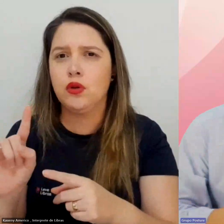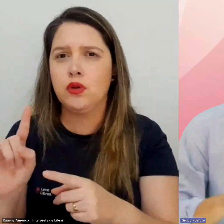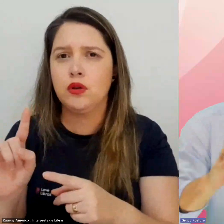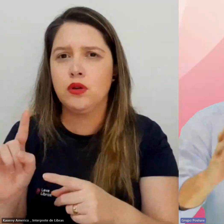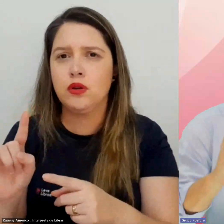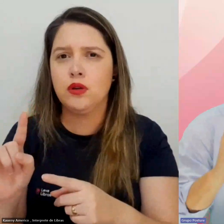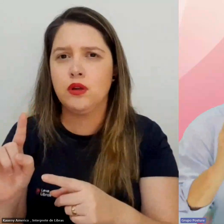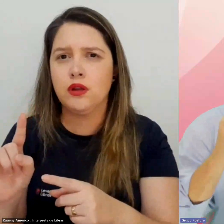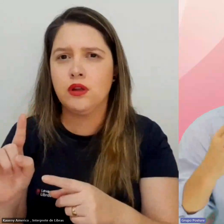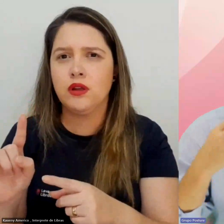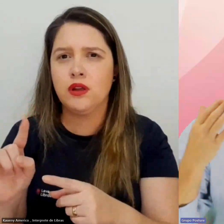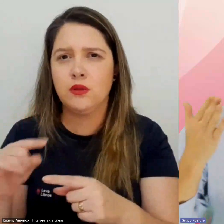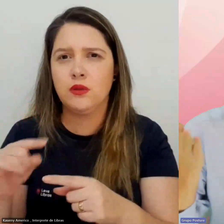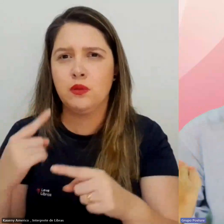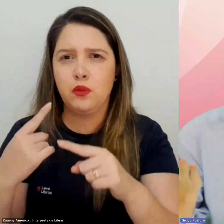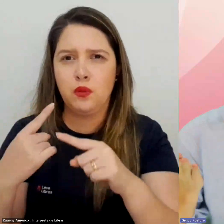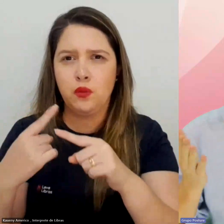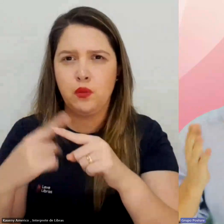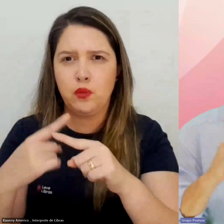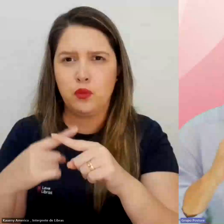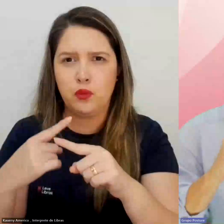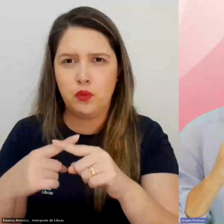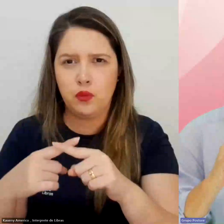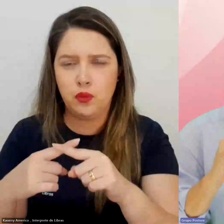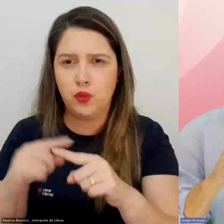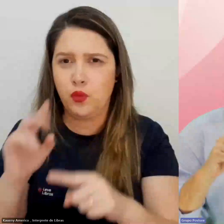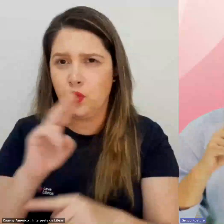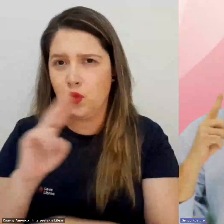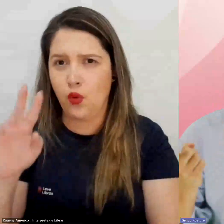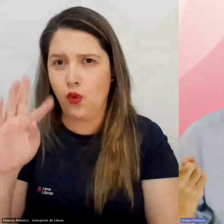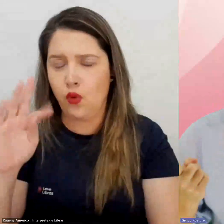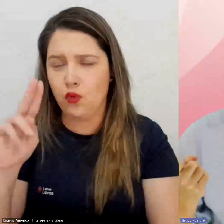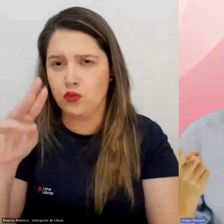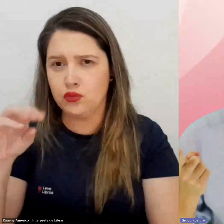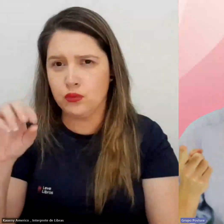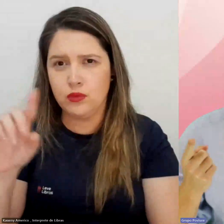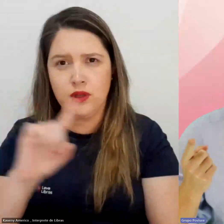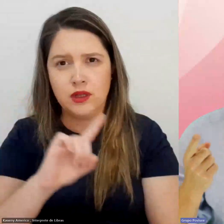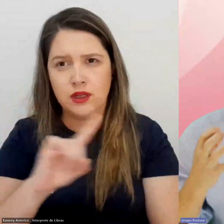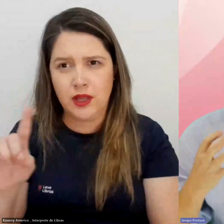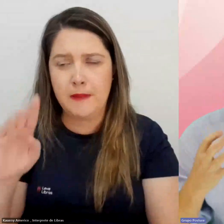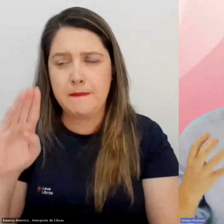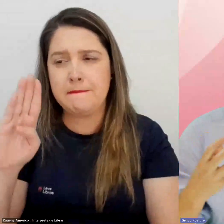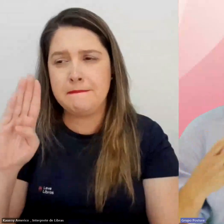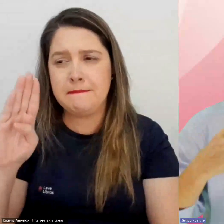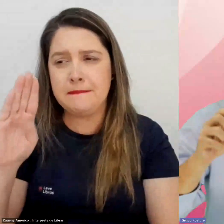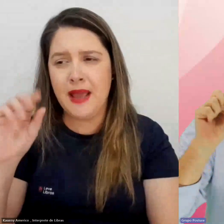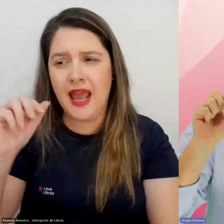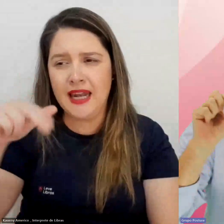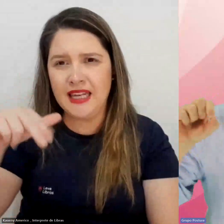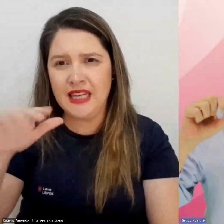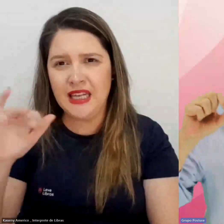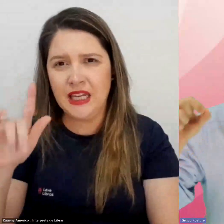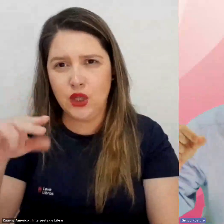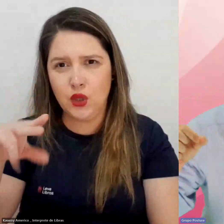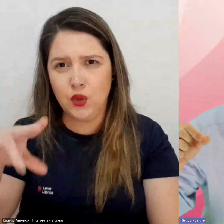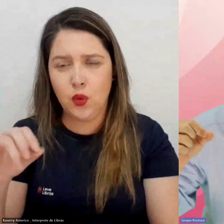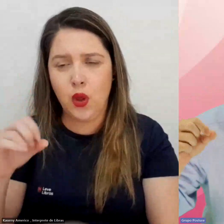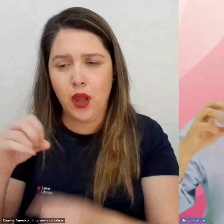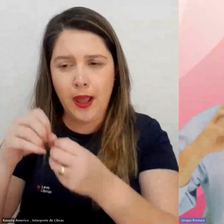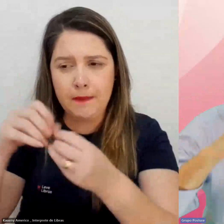porque assim, o nome tumor, ele não necessariamente é maligno. Então, às vezes apareceu um